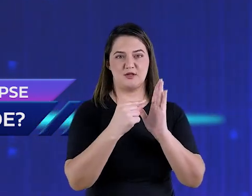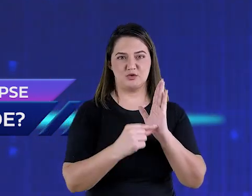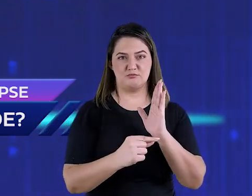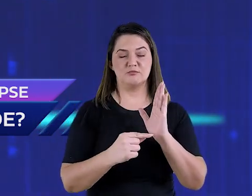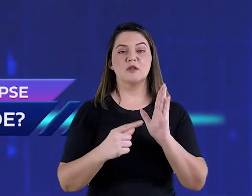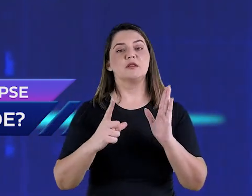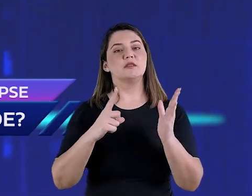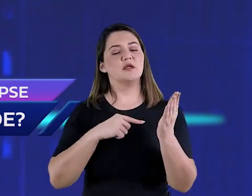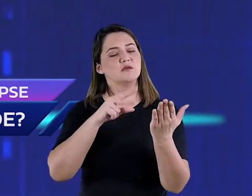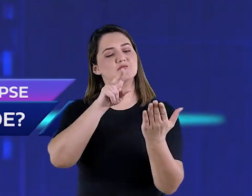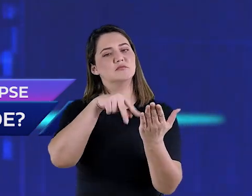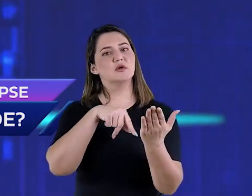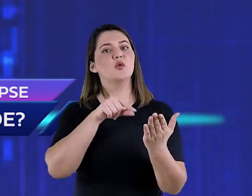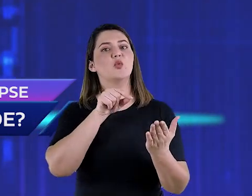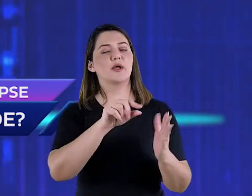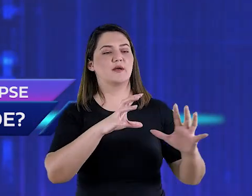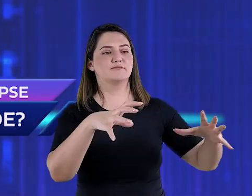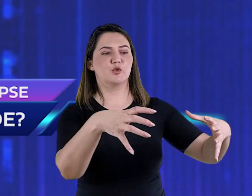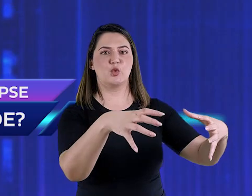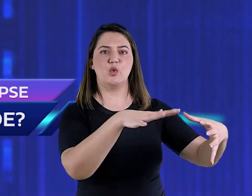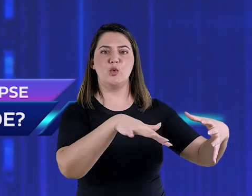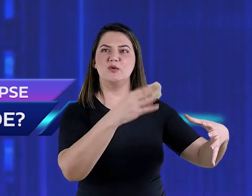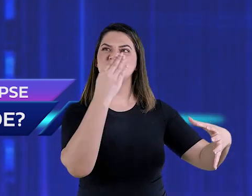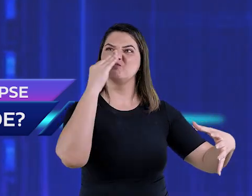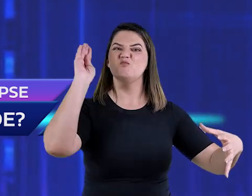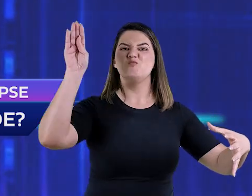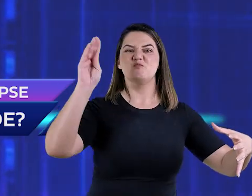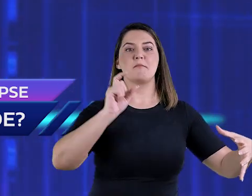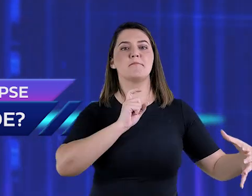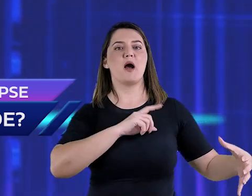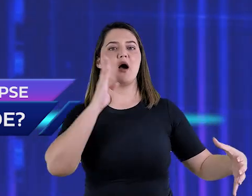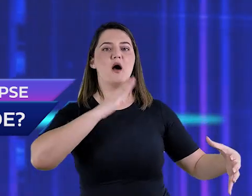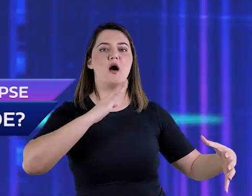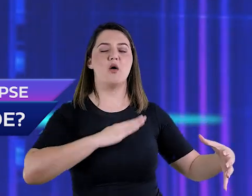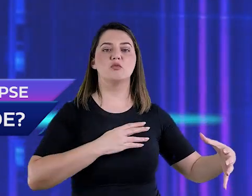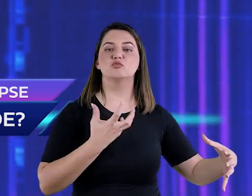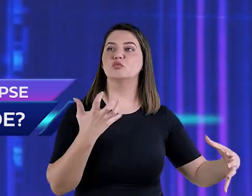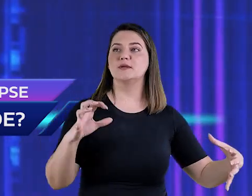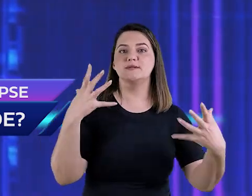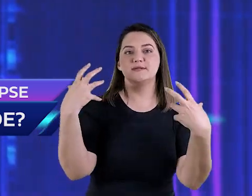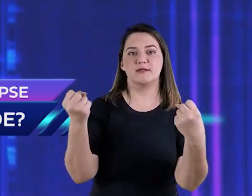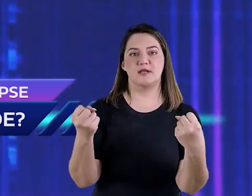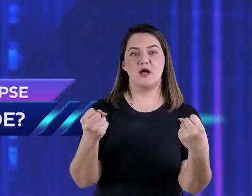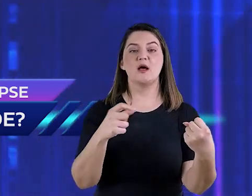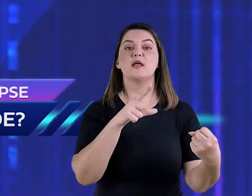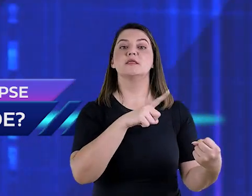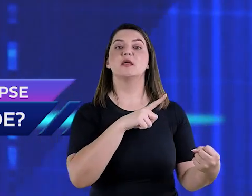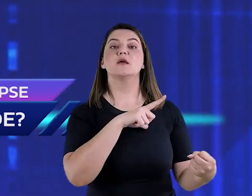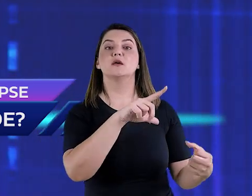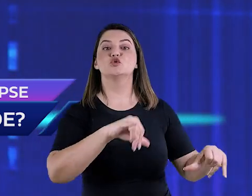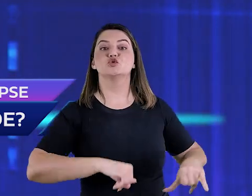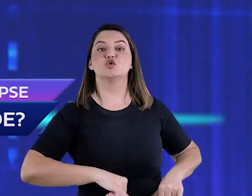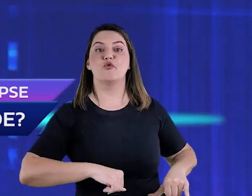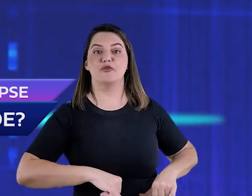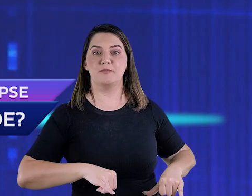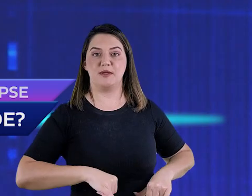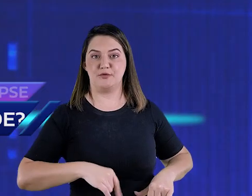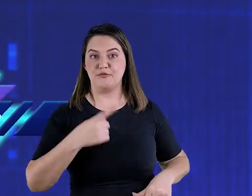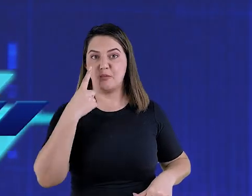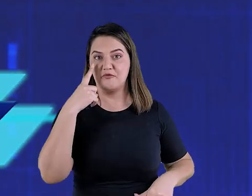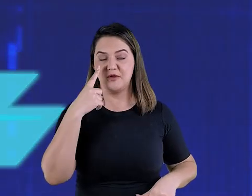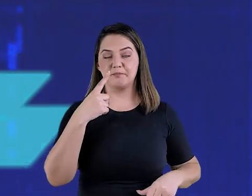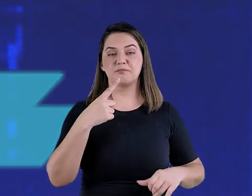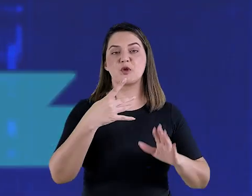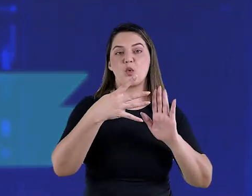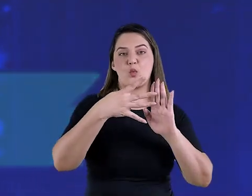nós encontramos o sofrimento dos perdidos. E a Bíblia nos diz que na 4ª e na 5ª praga, veja só o que